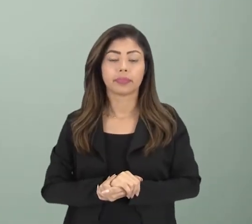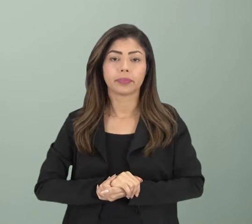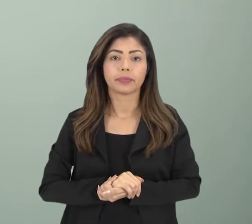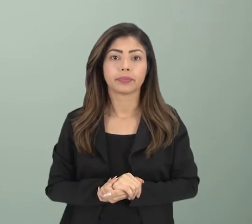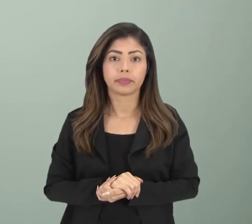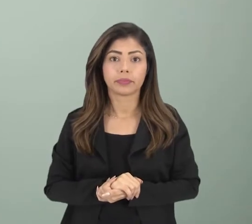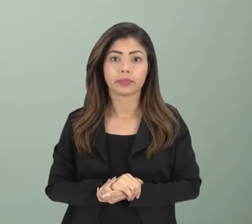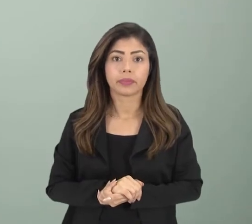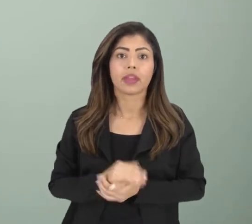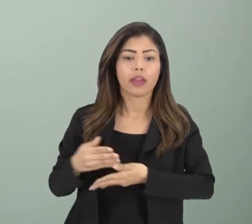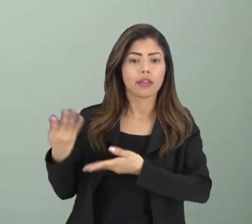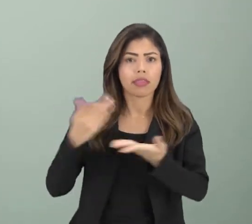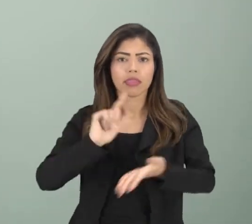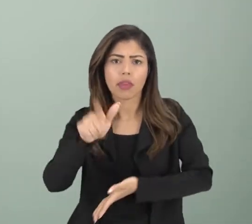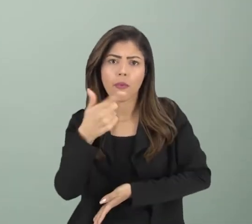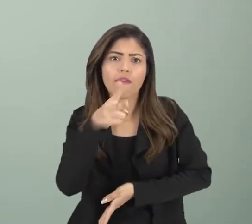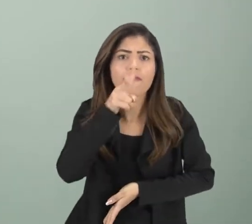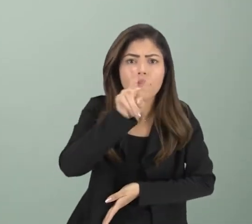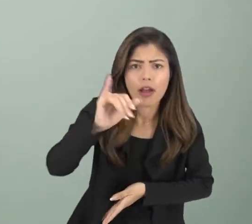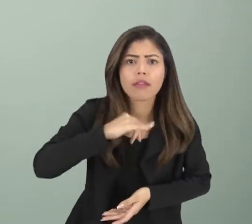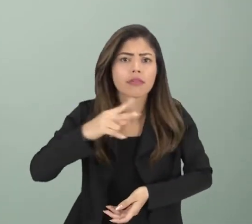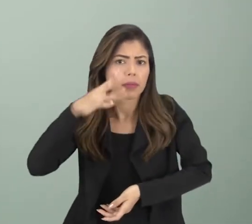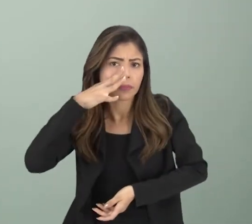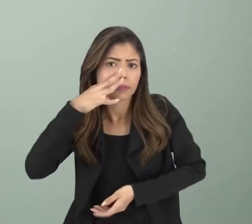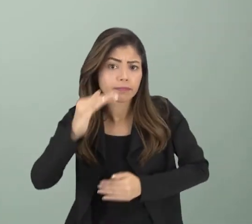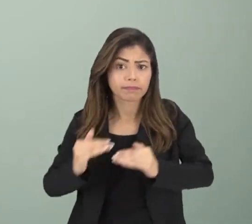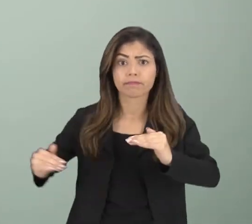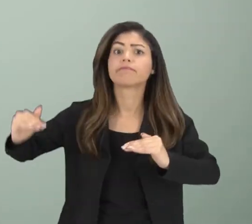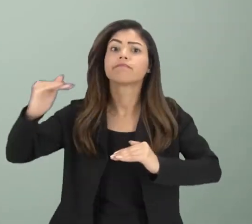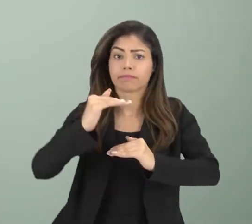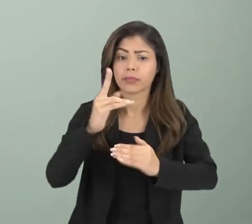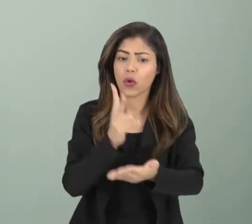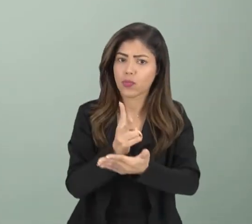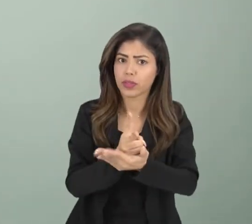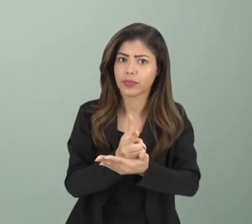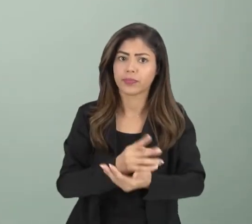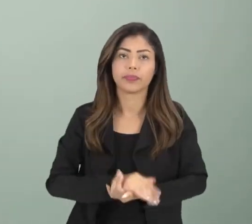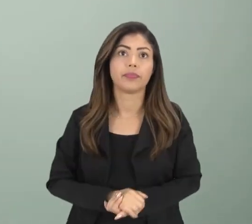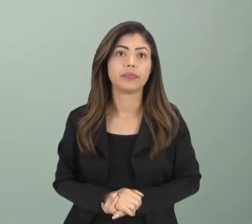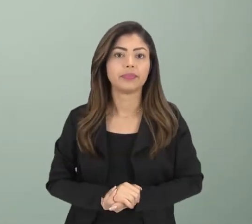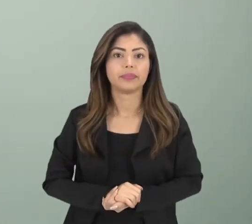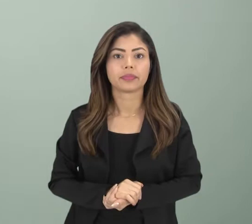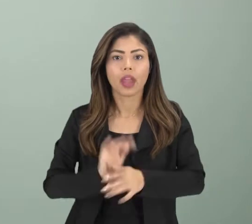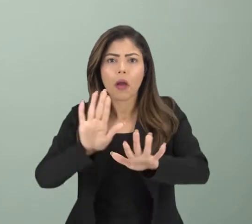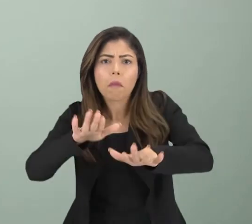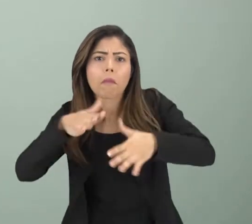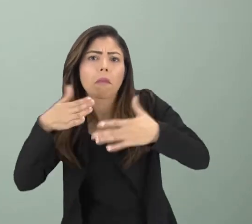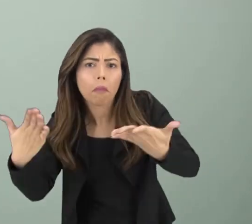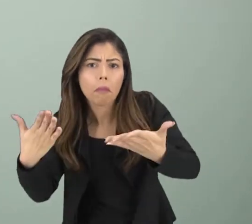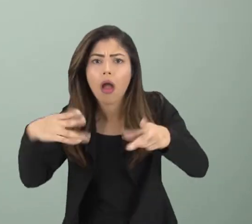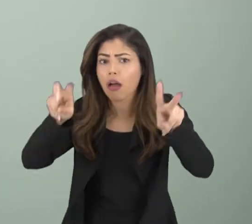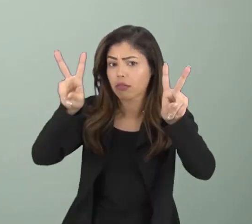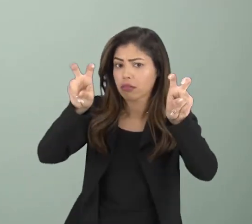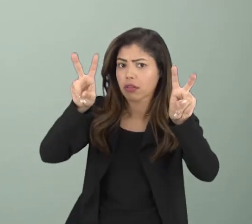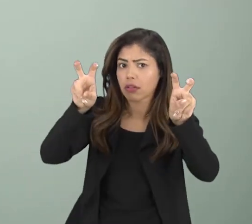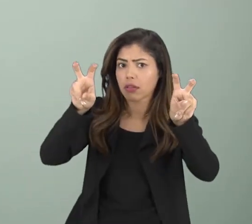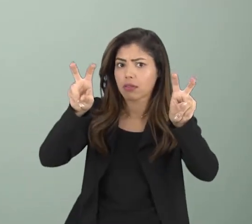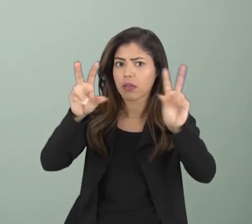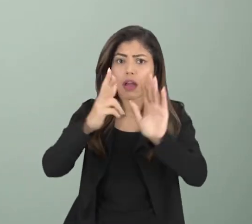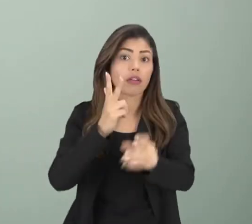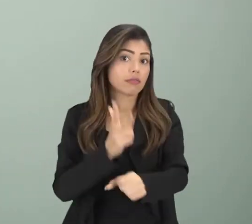o Enem, e que brevemente você vai estar se submetendo ao mesmo. Então, qual a temática da